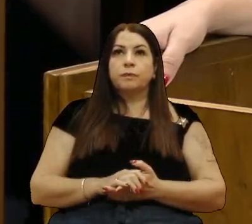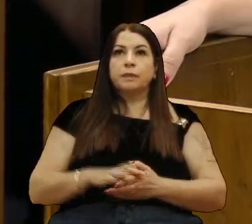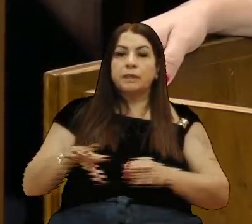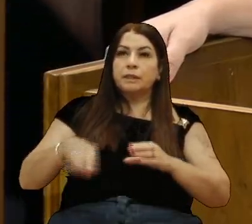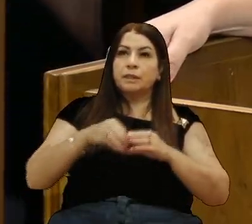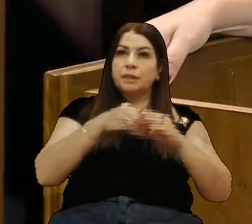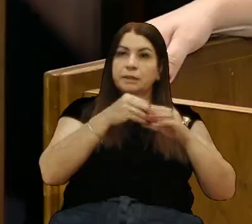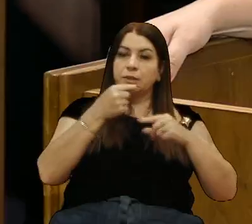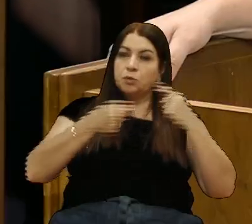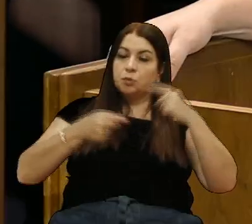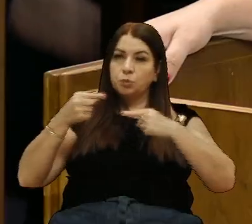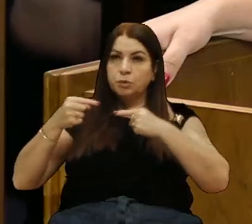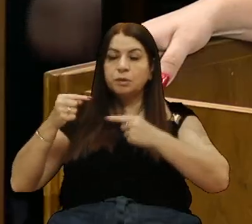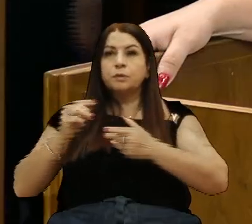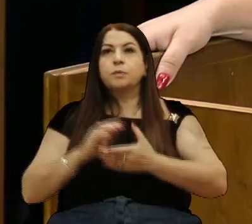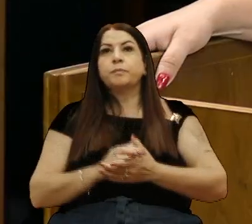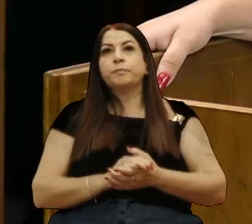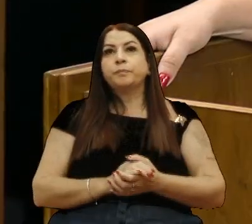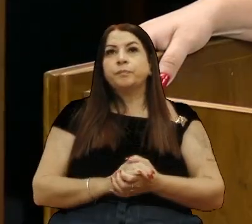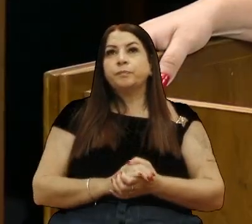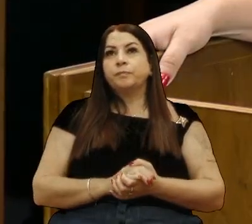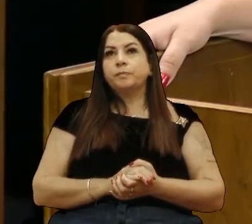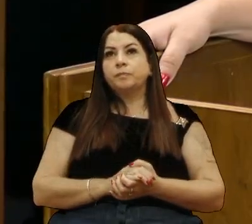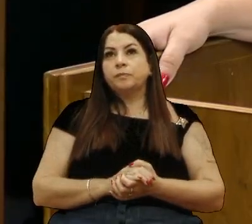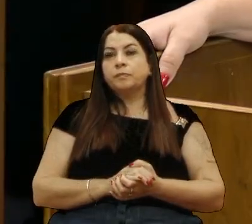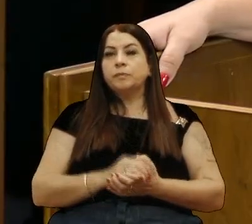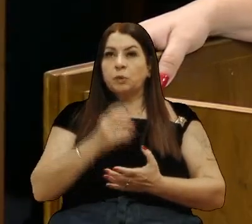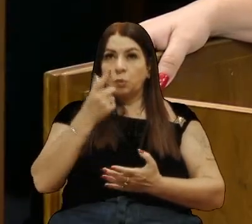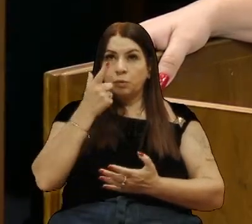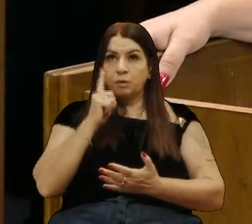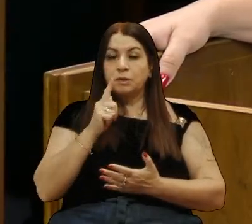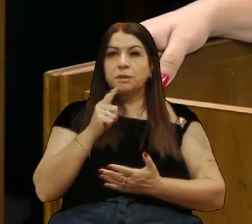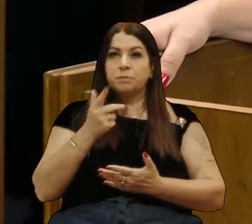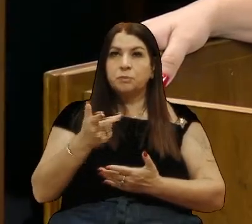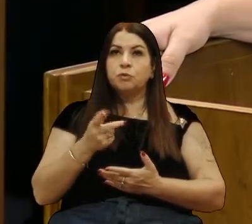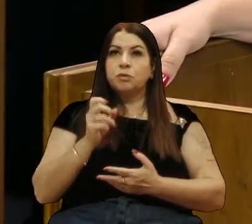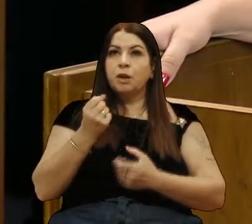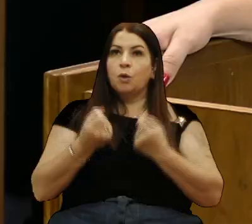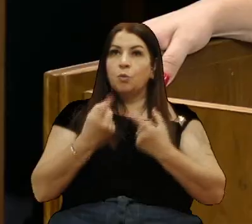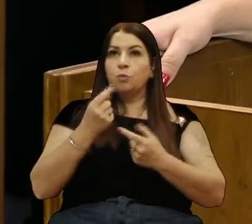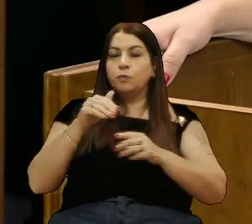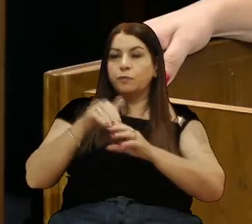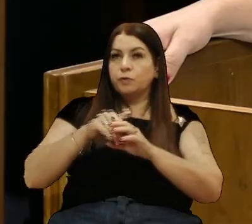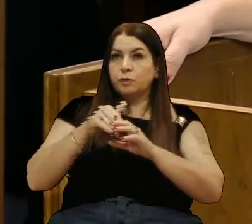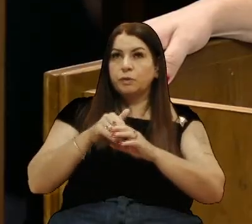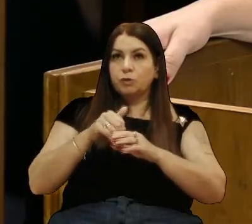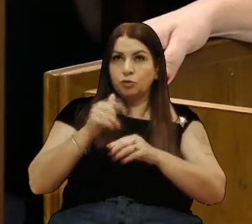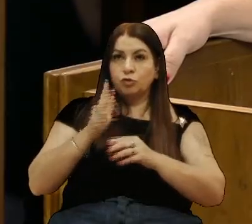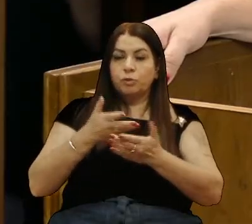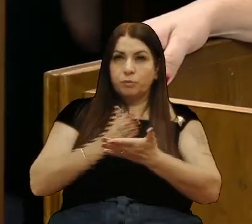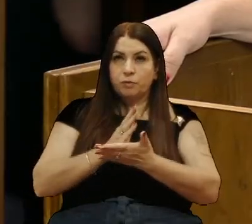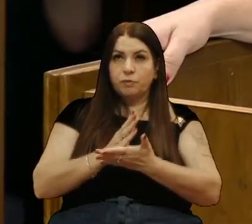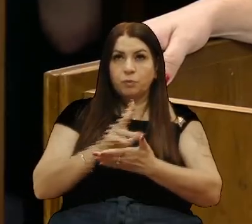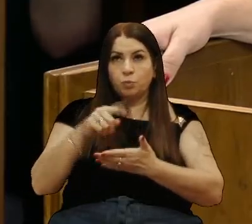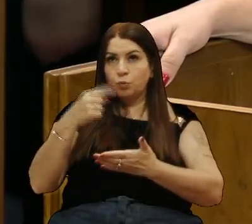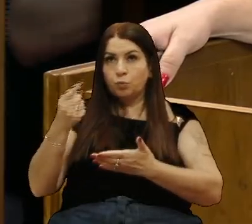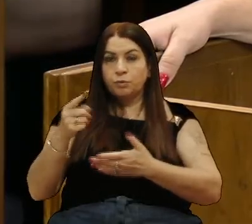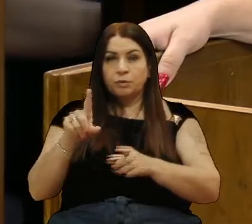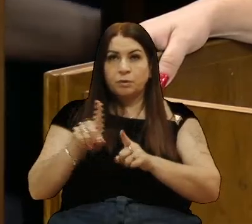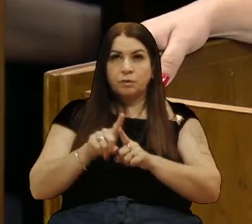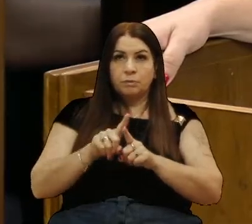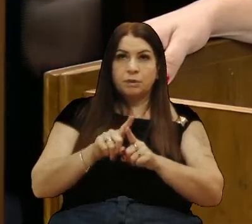nossas discussões e conseguimos, né, então, já colocar alguns em votação, já foram aprovados, outros